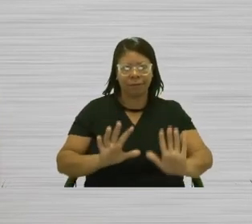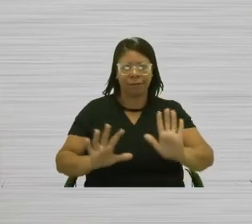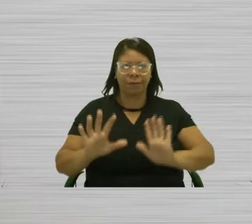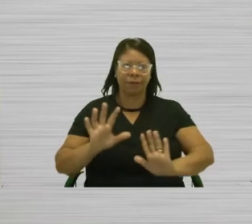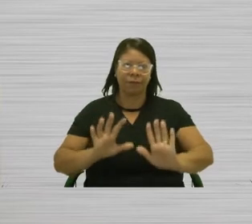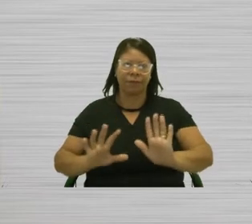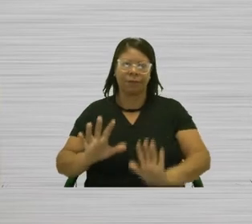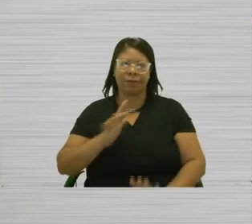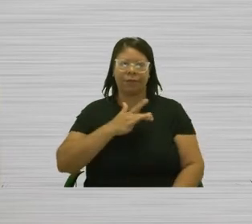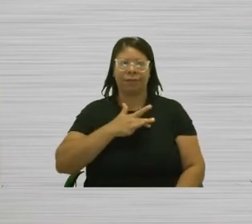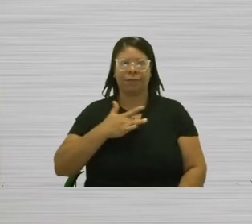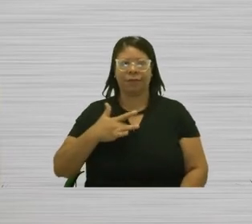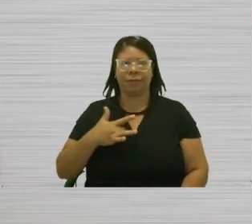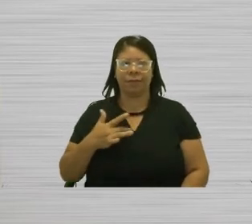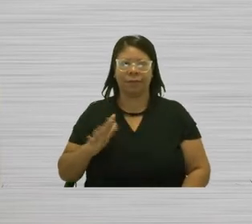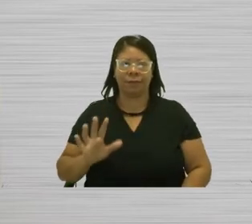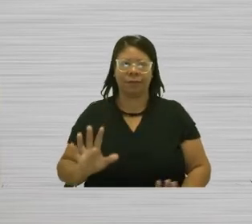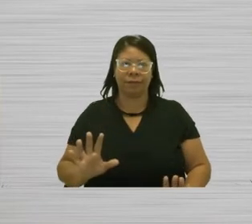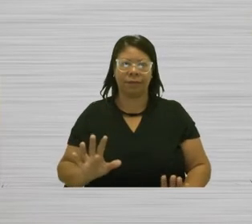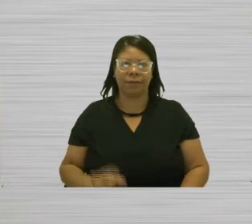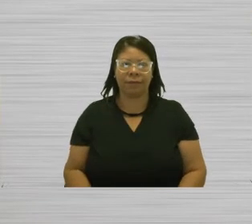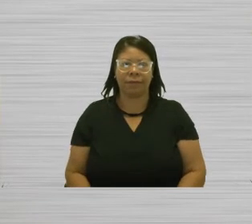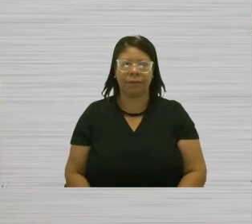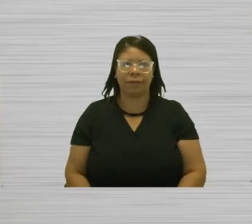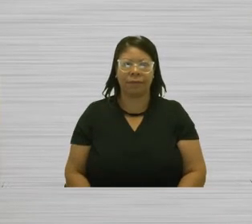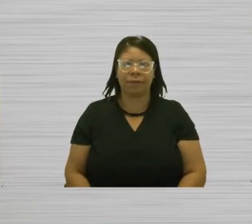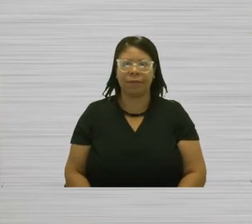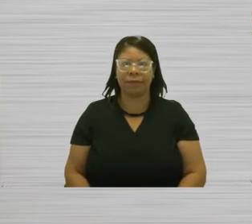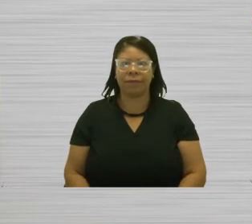essas arboviroses.